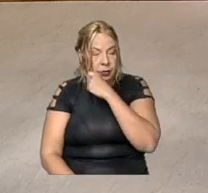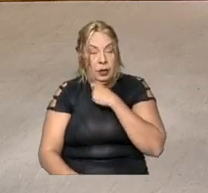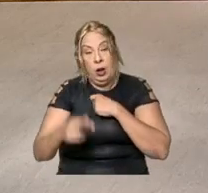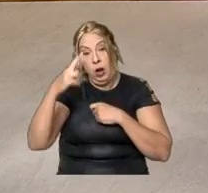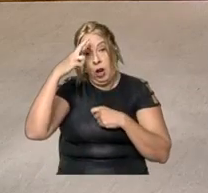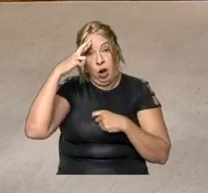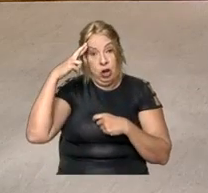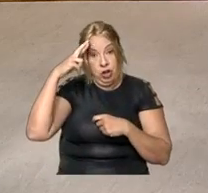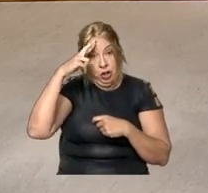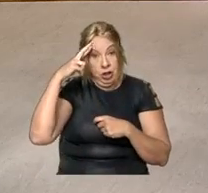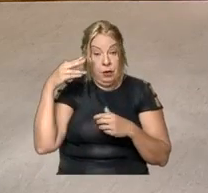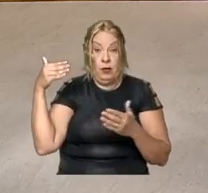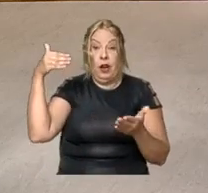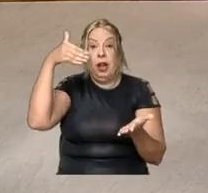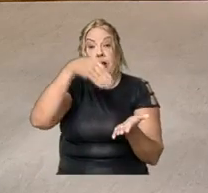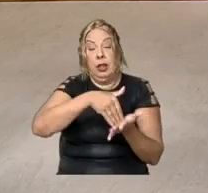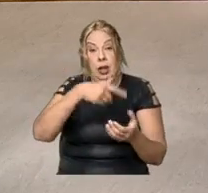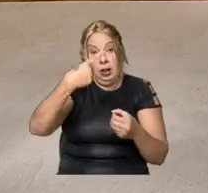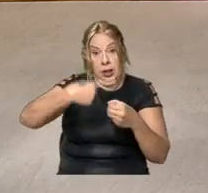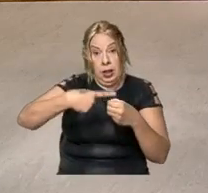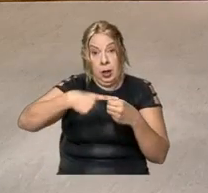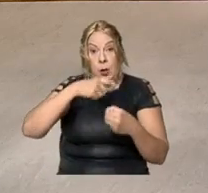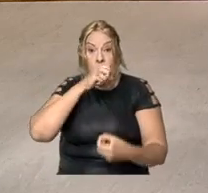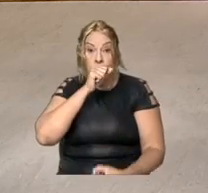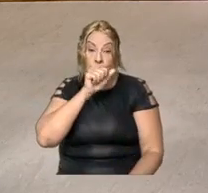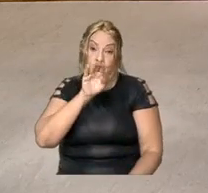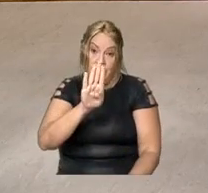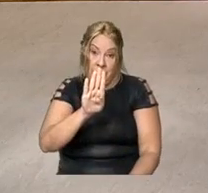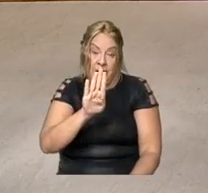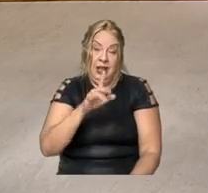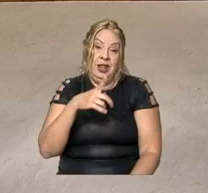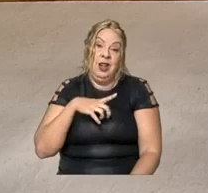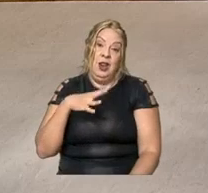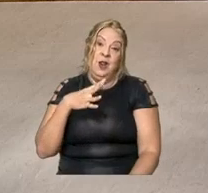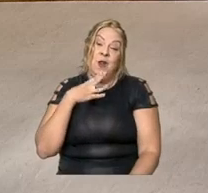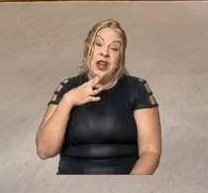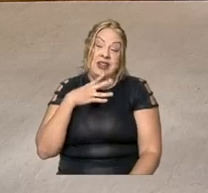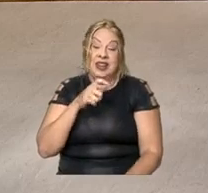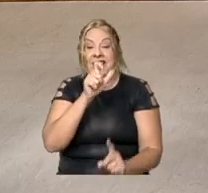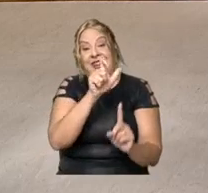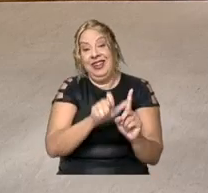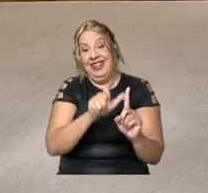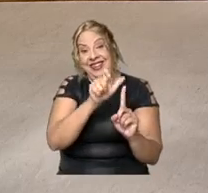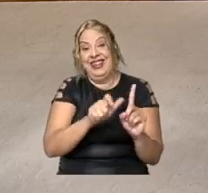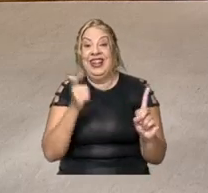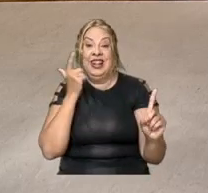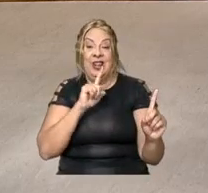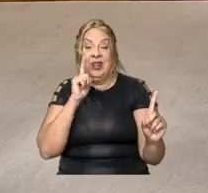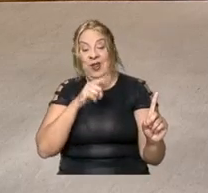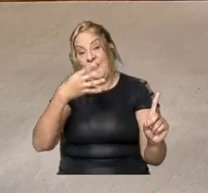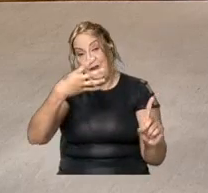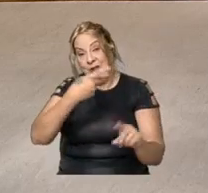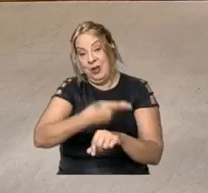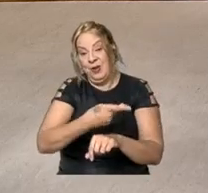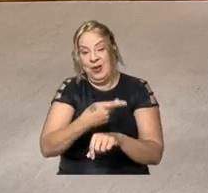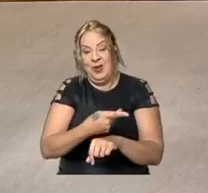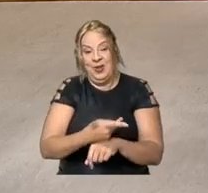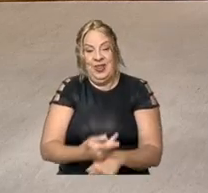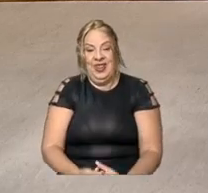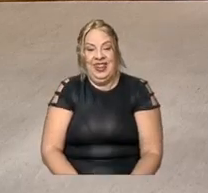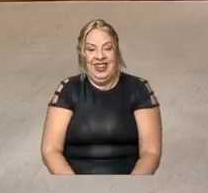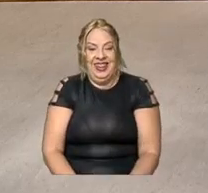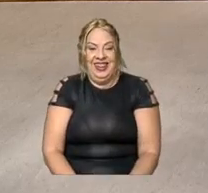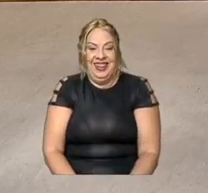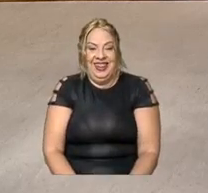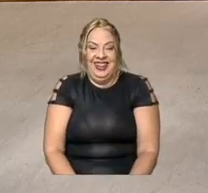Rogerinho foi até Buquim, terra da laranja e da contemplada do quarto prêmio. Quero saber como é que foi a